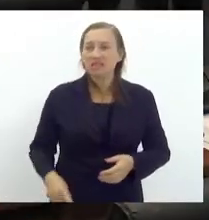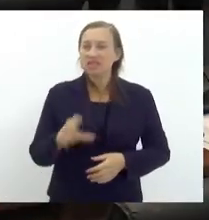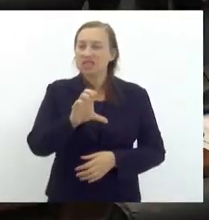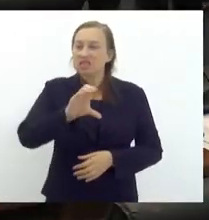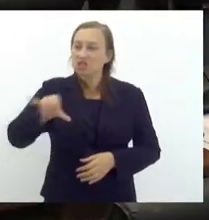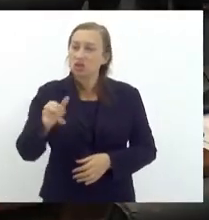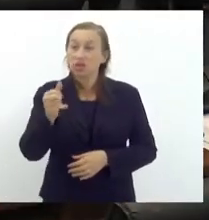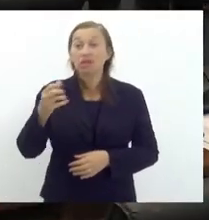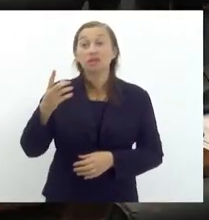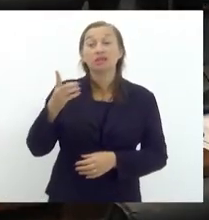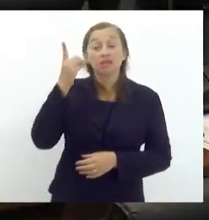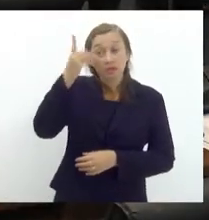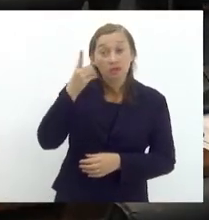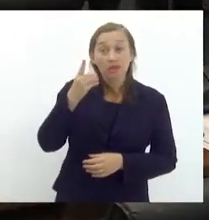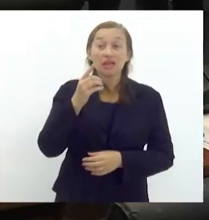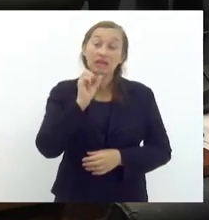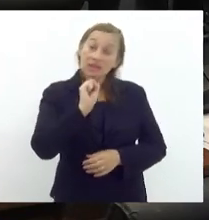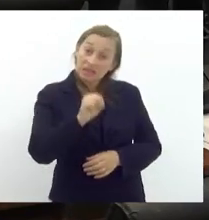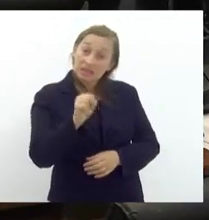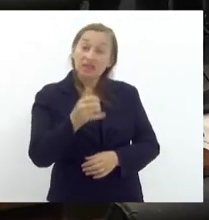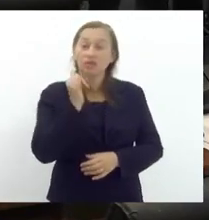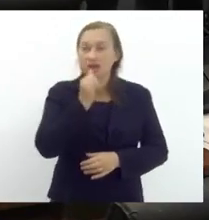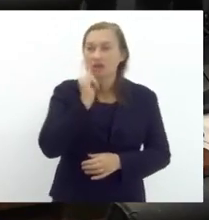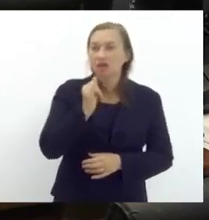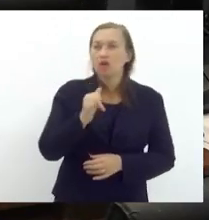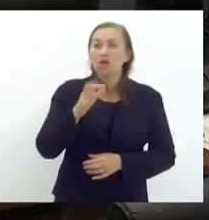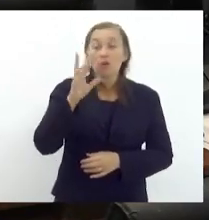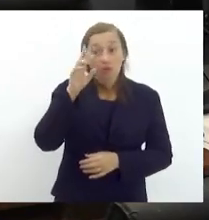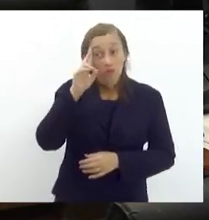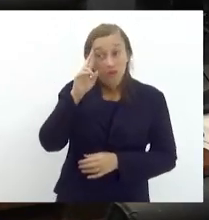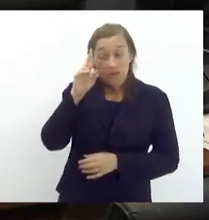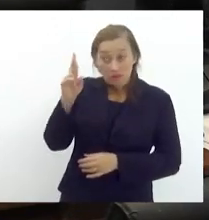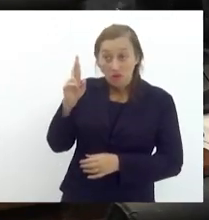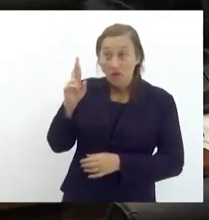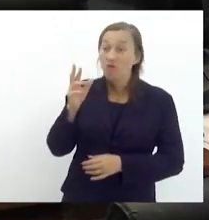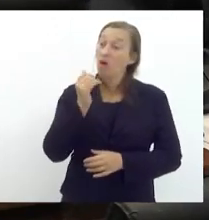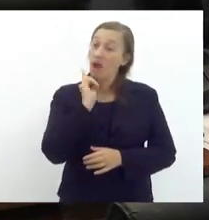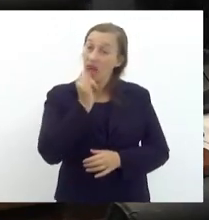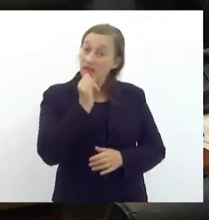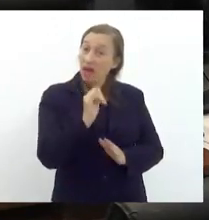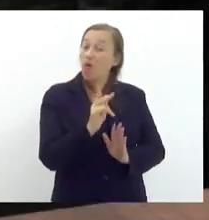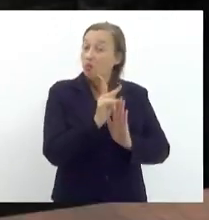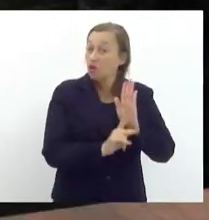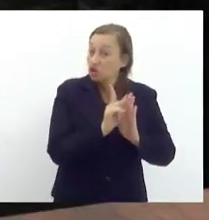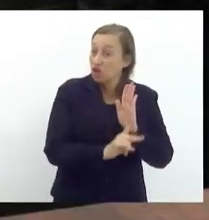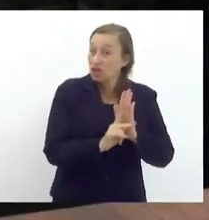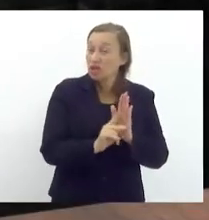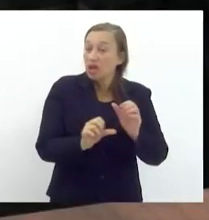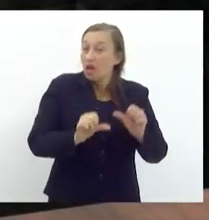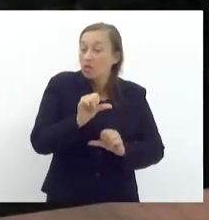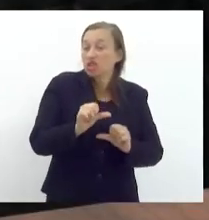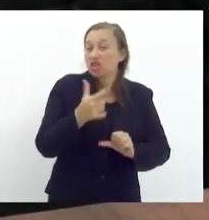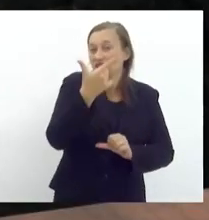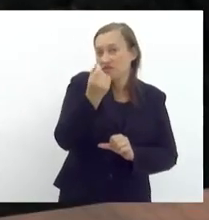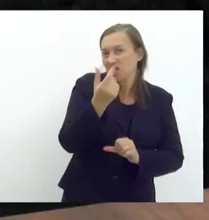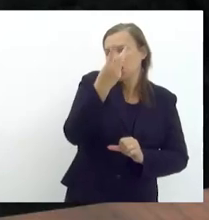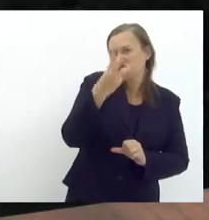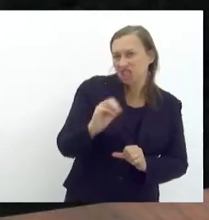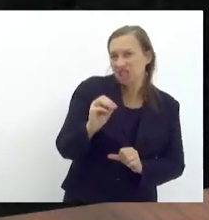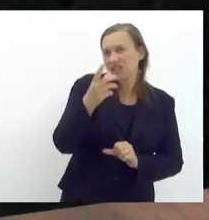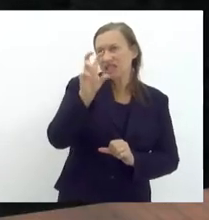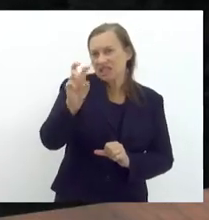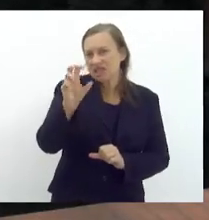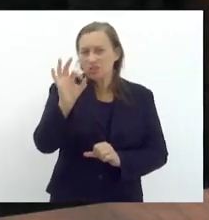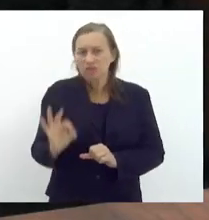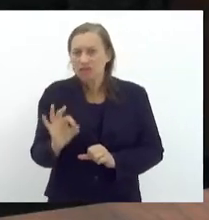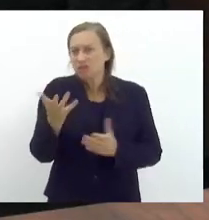Deputado é o entendimento do relator quando vossa excelência for relatar o projeto e considerar que as mudanças de 20 30 10 5 ou